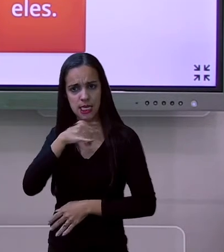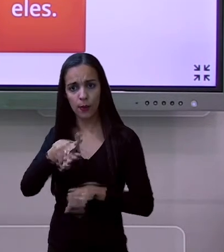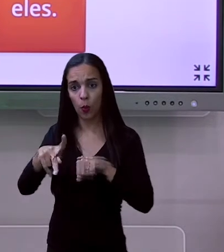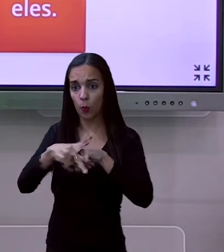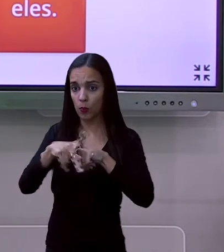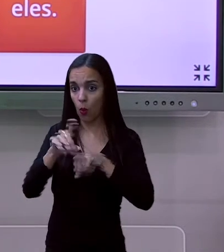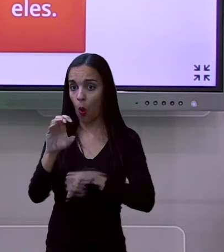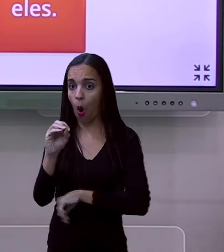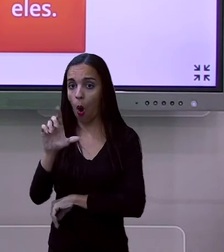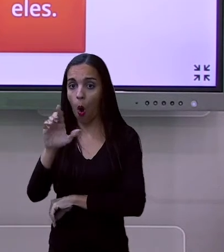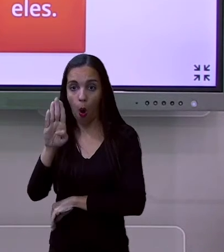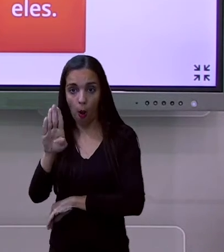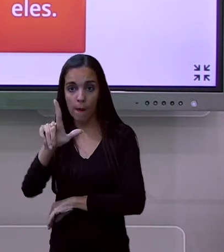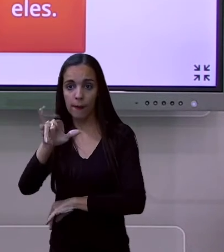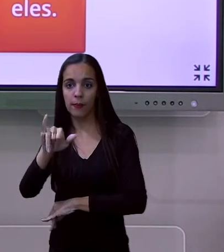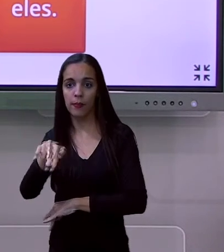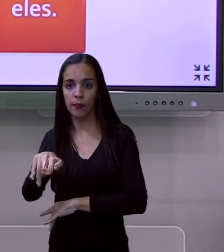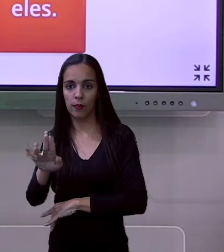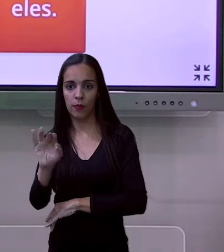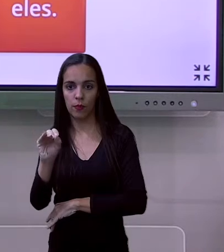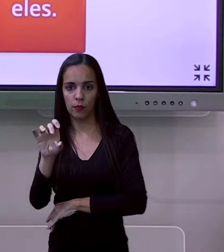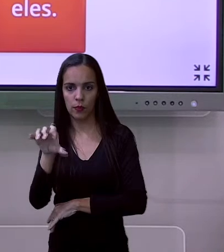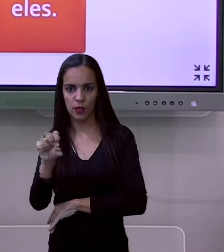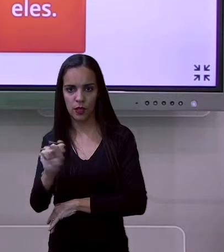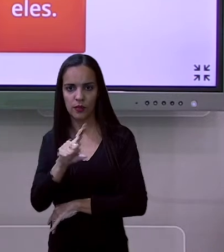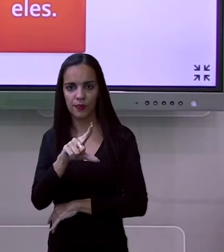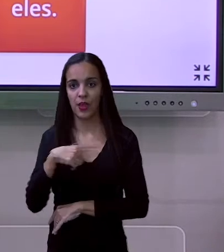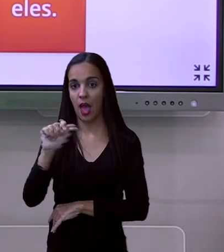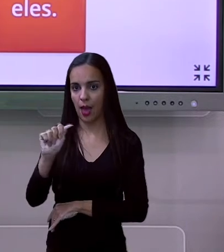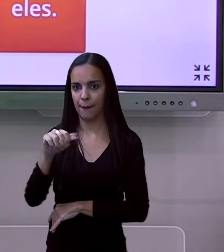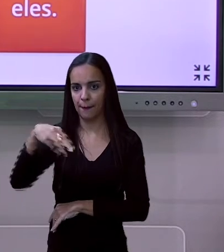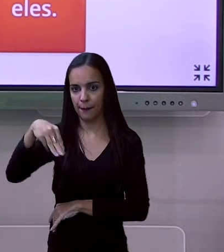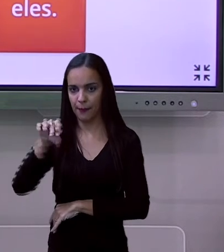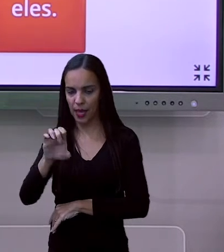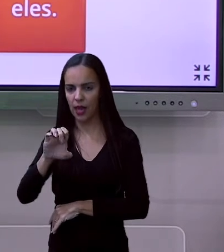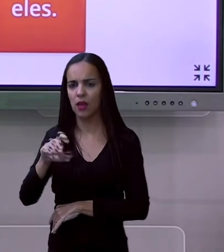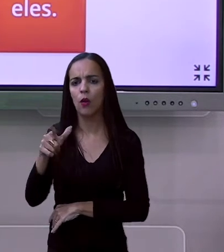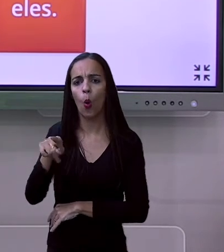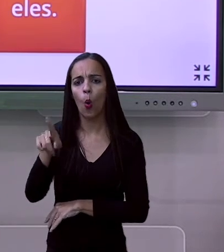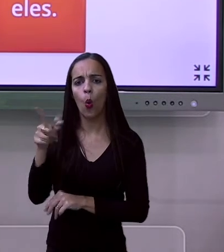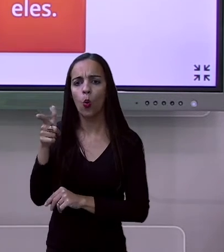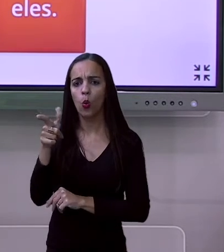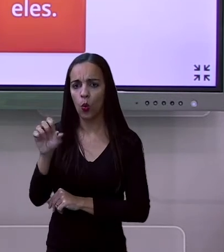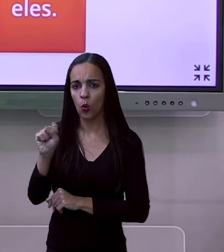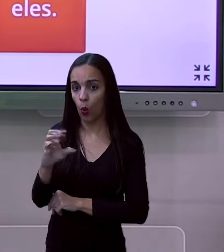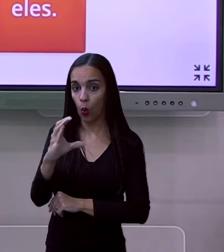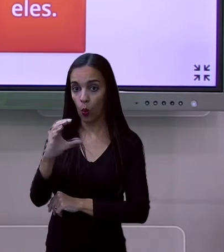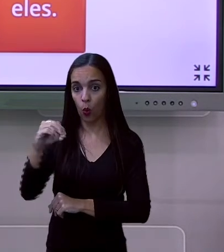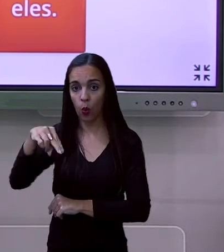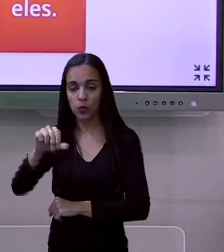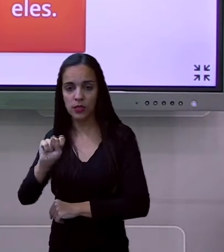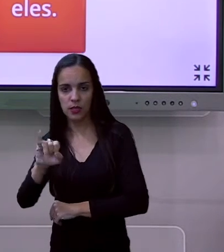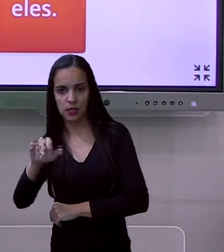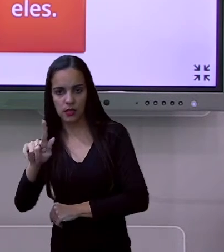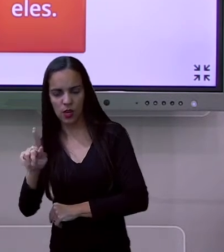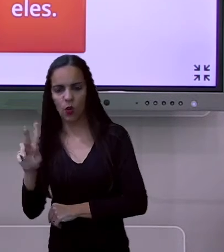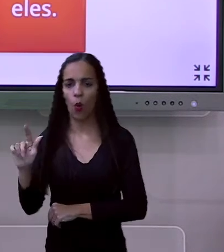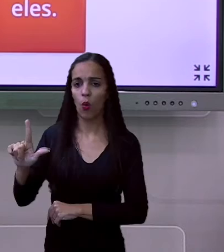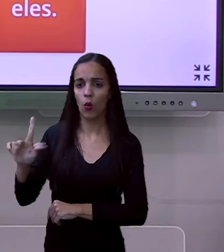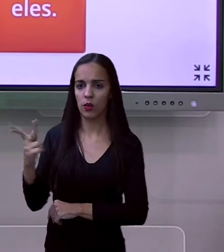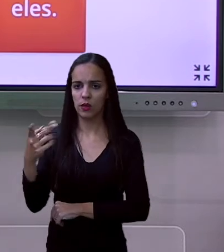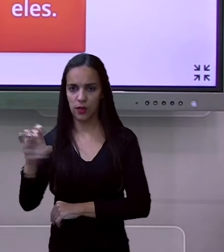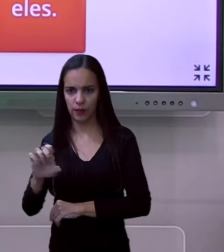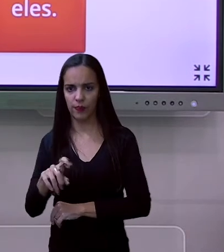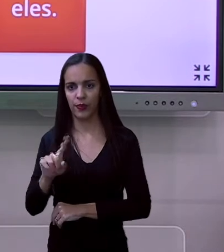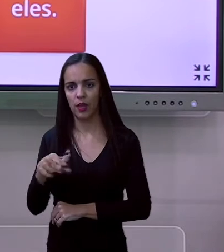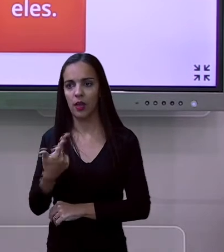pronomes oblíquos. Letra A, me, consigo e lhe. Eu, tu e ele.